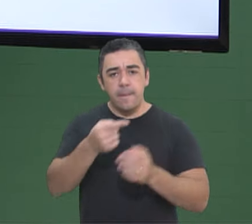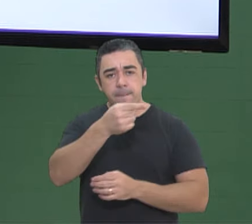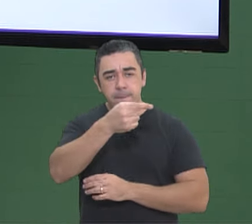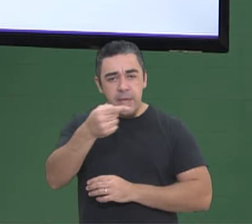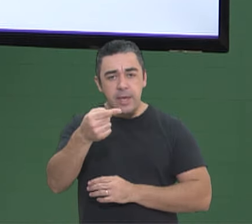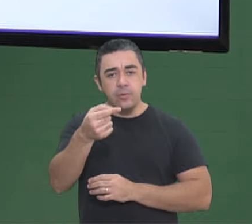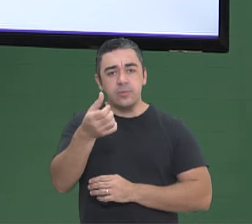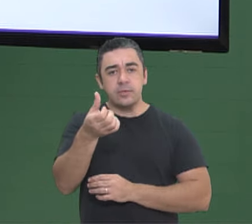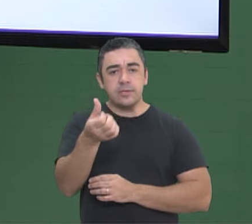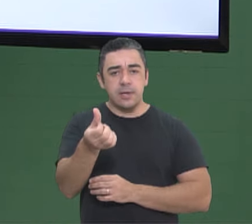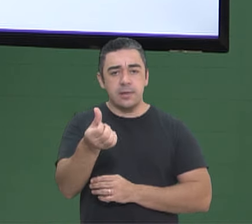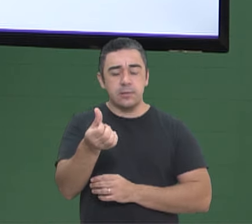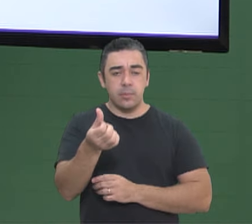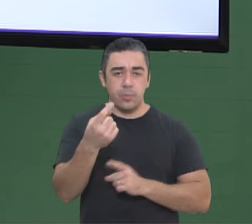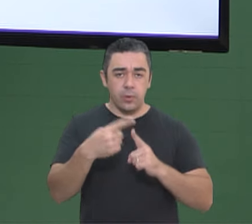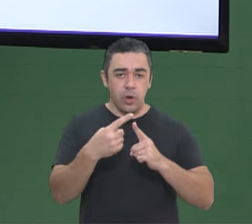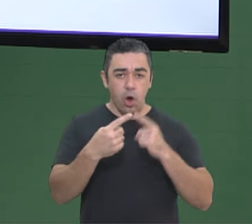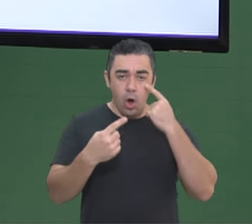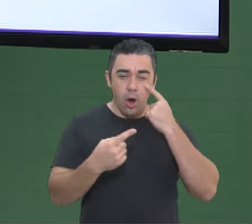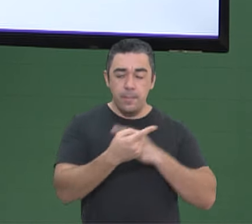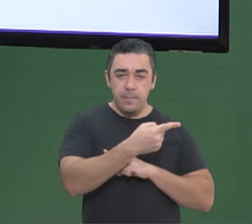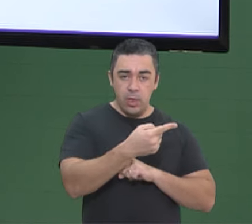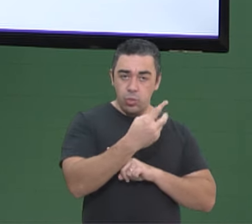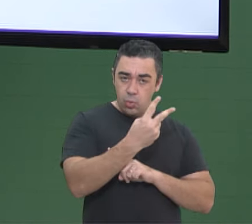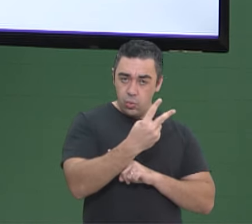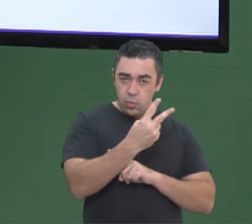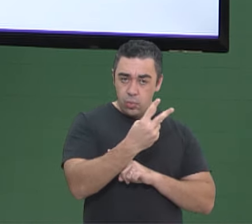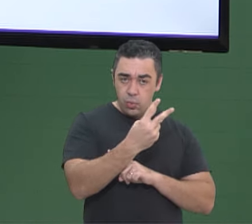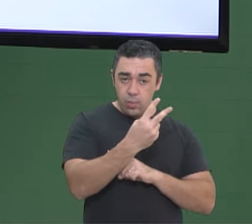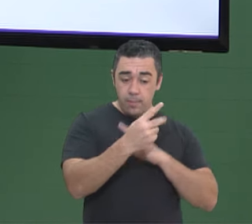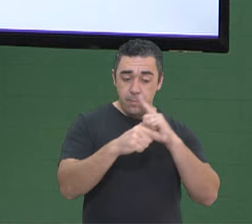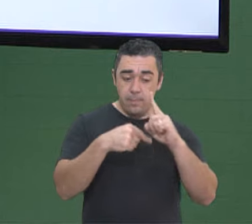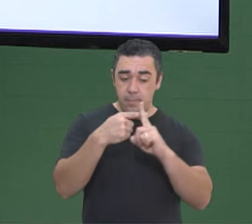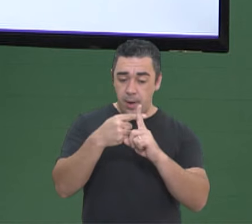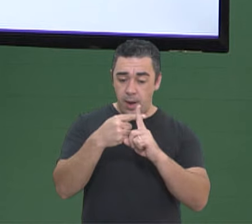parou? Uns minutinhos aí para vocês pensarem. Vamos lá.